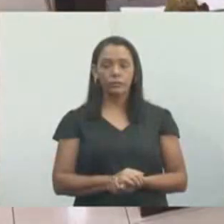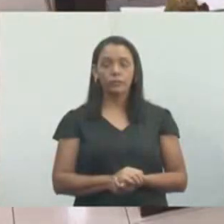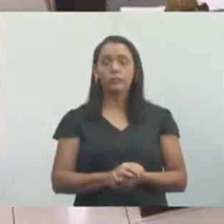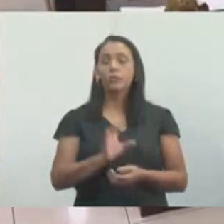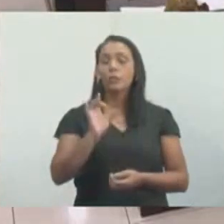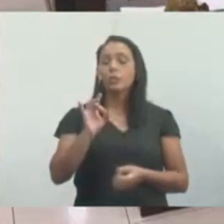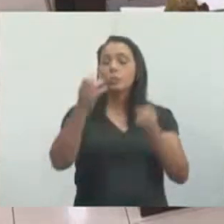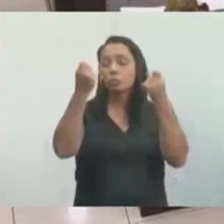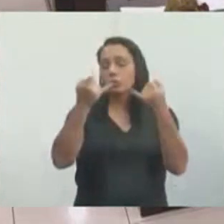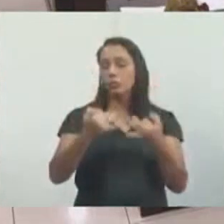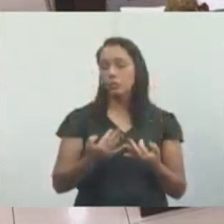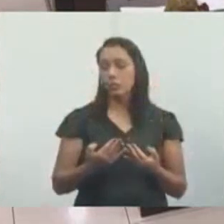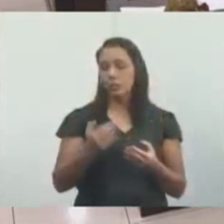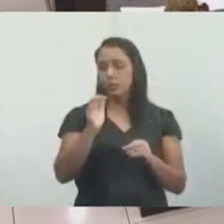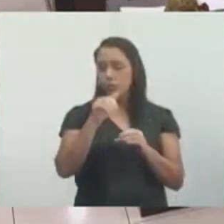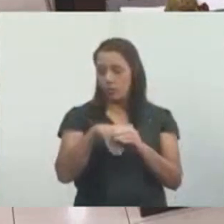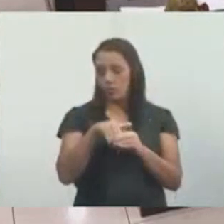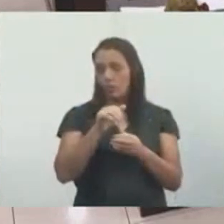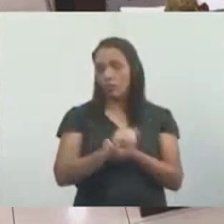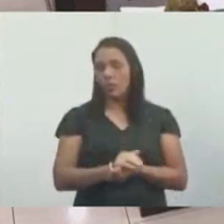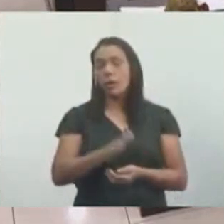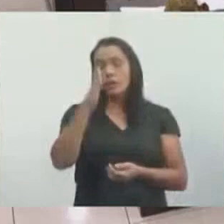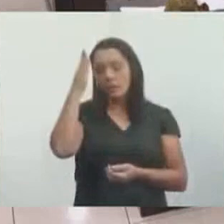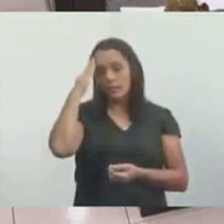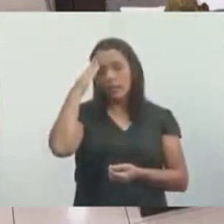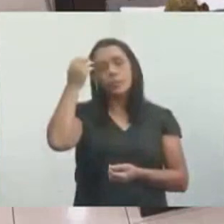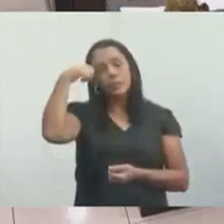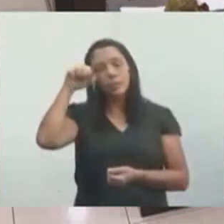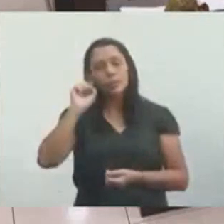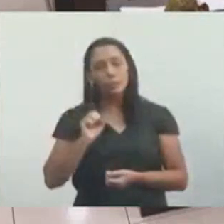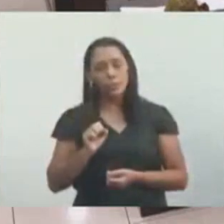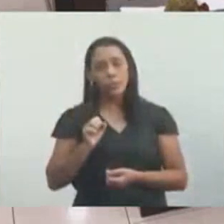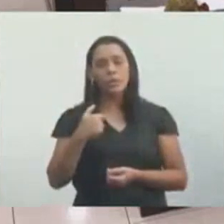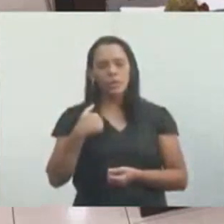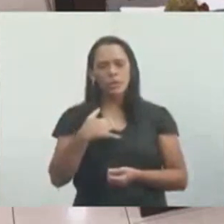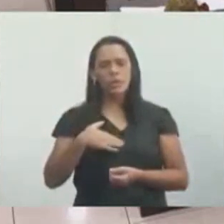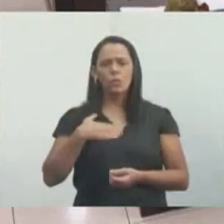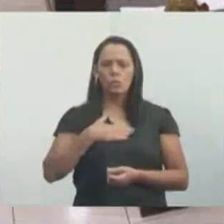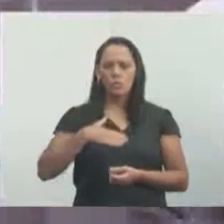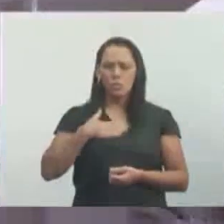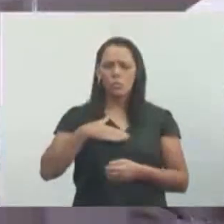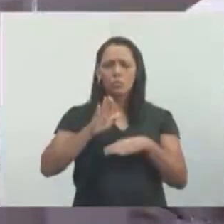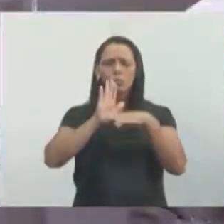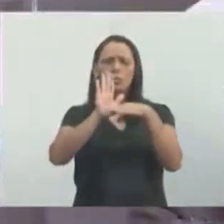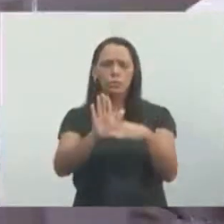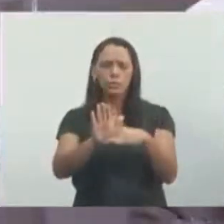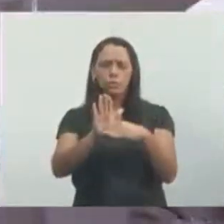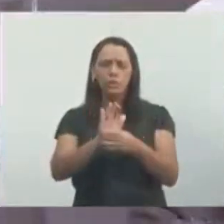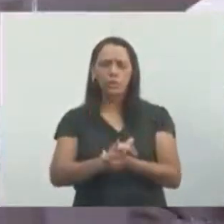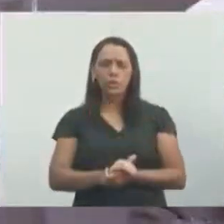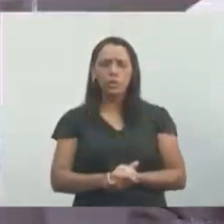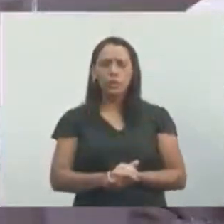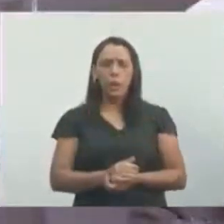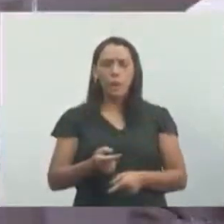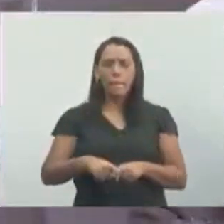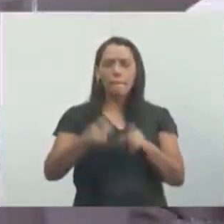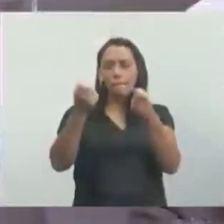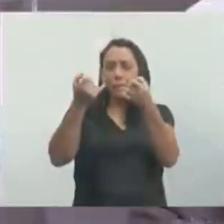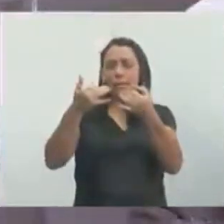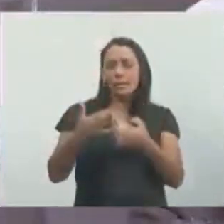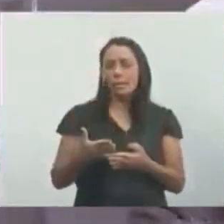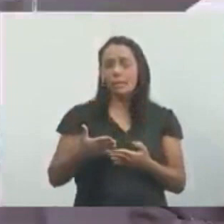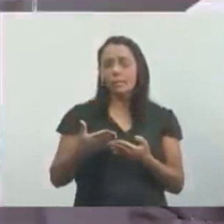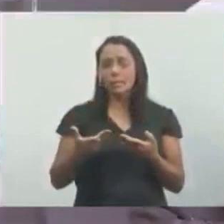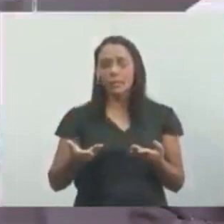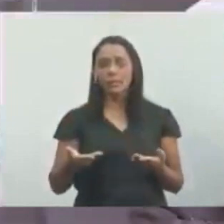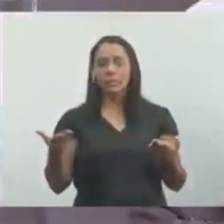Só justificando meu voto, Sônia, você sabe que eu sou muito sensível à causa e justificando aqui